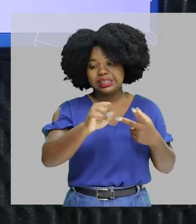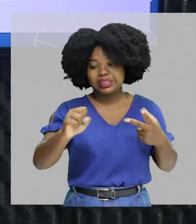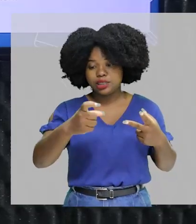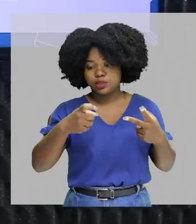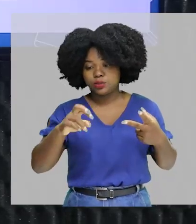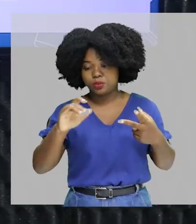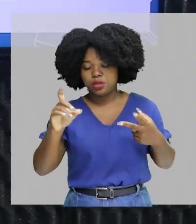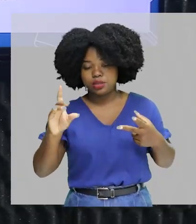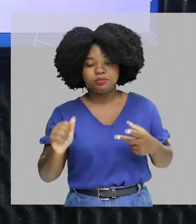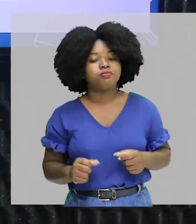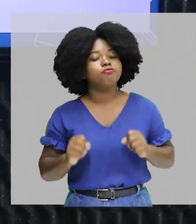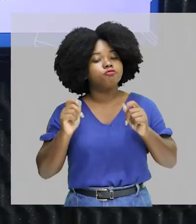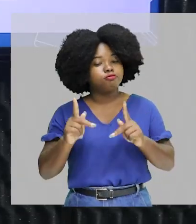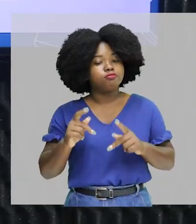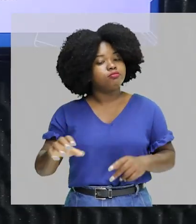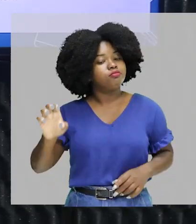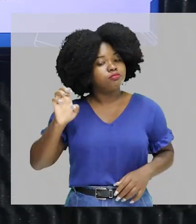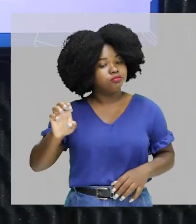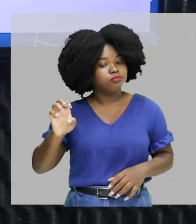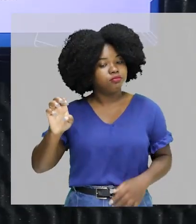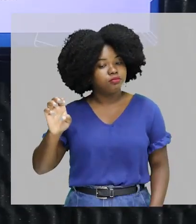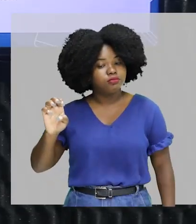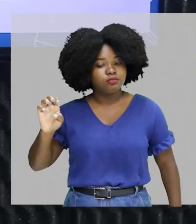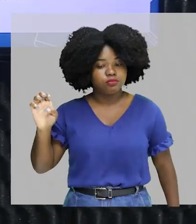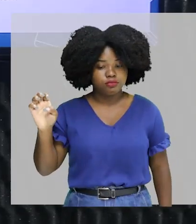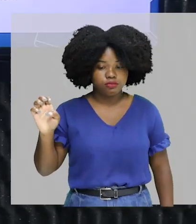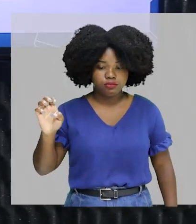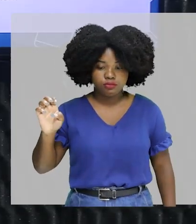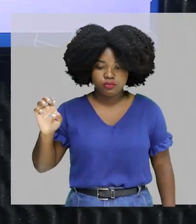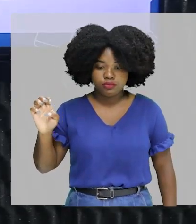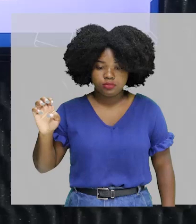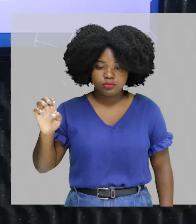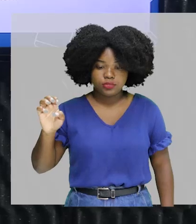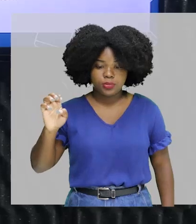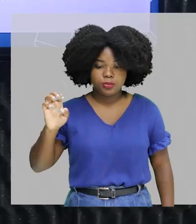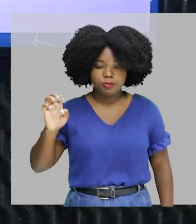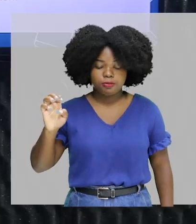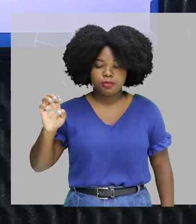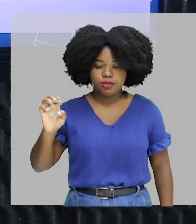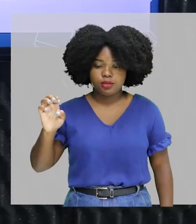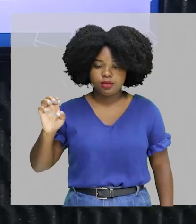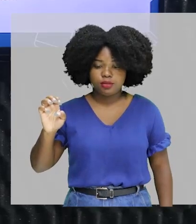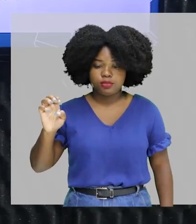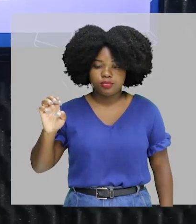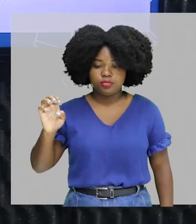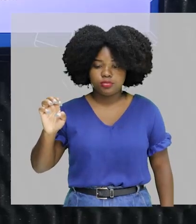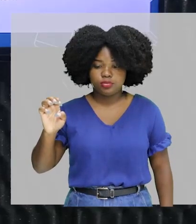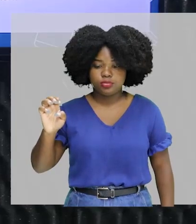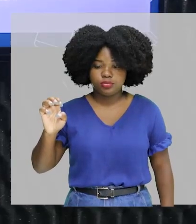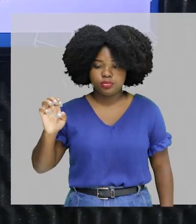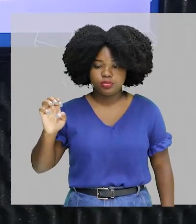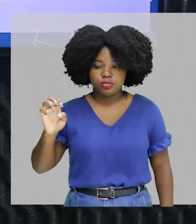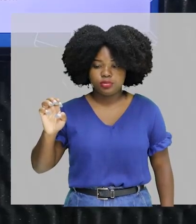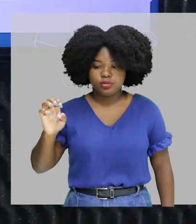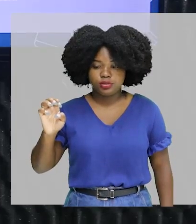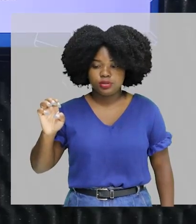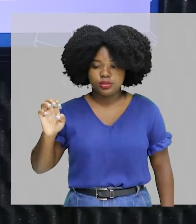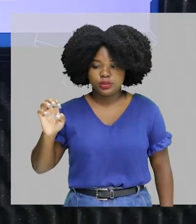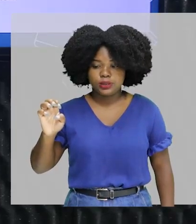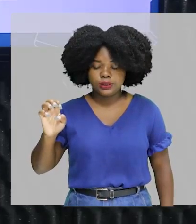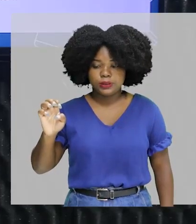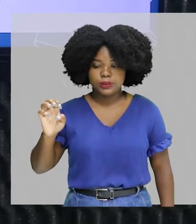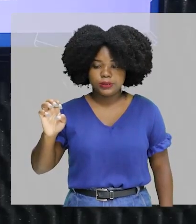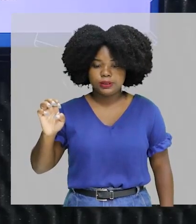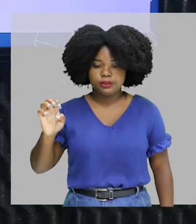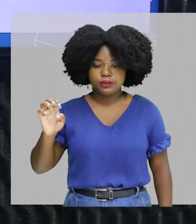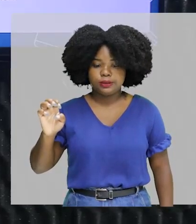bom? Letra E. As estrelas e os ouriços do mar são animais